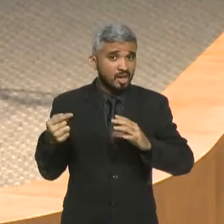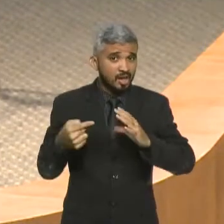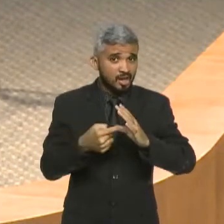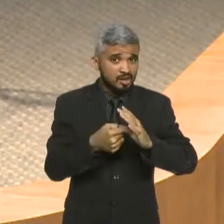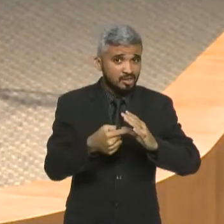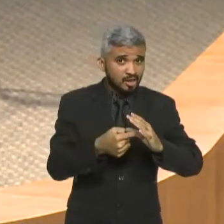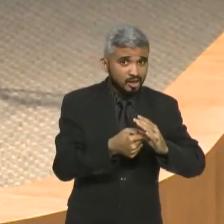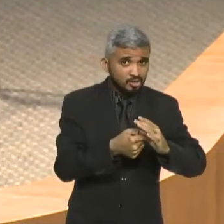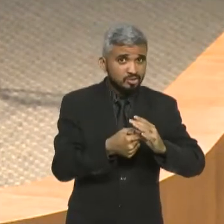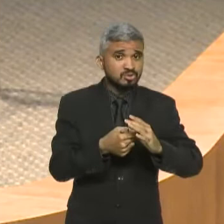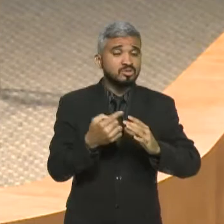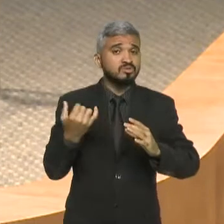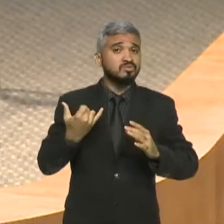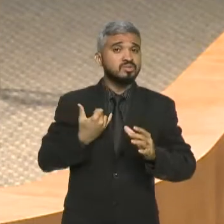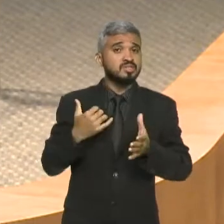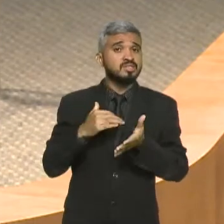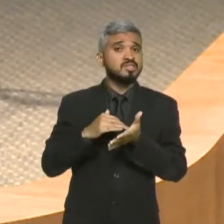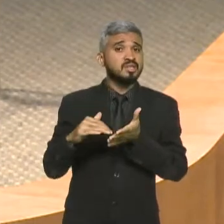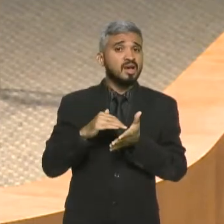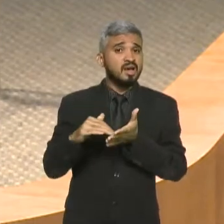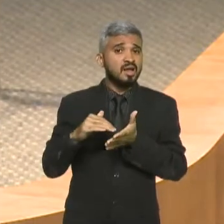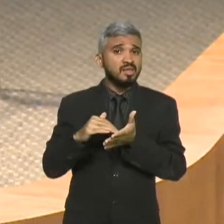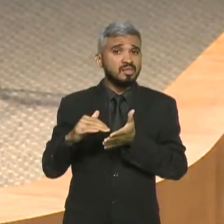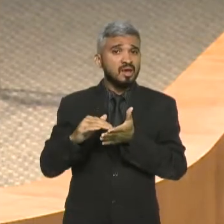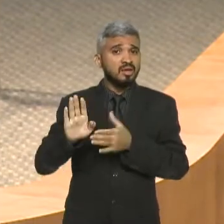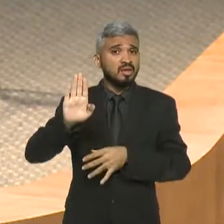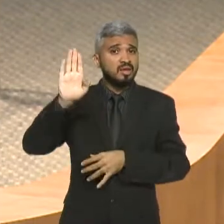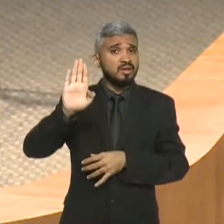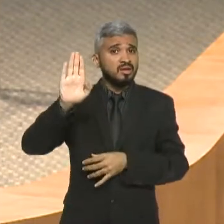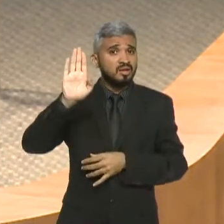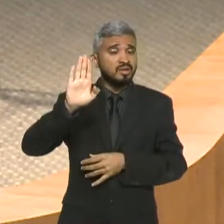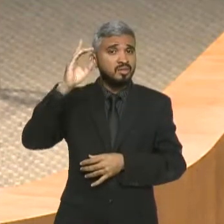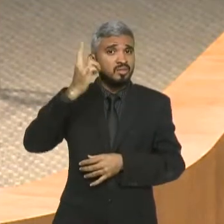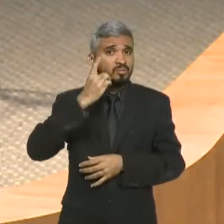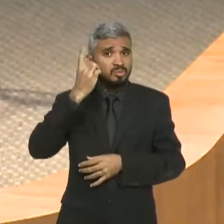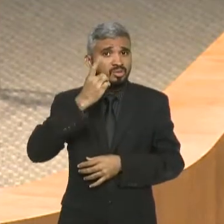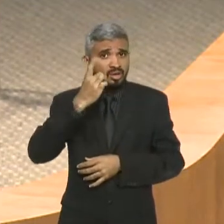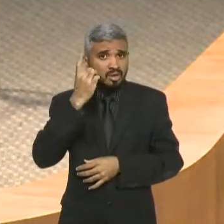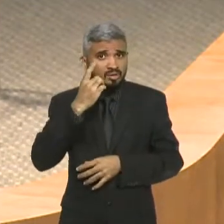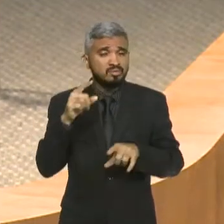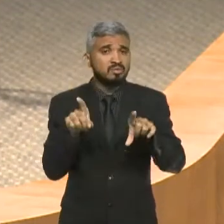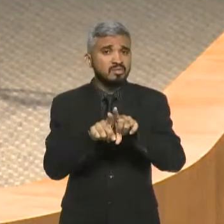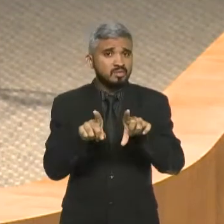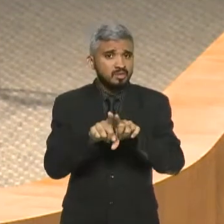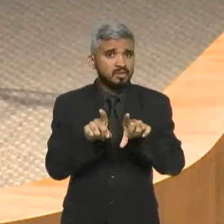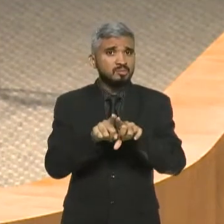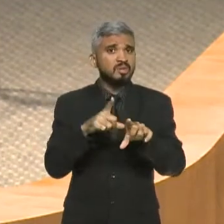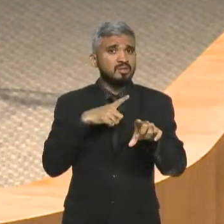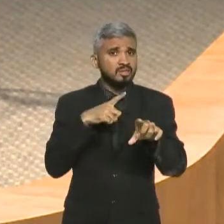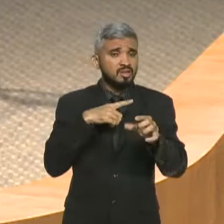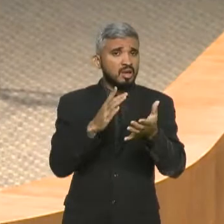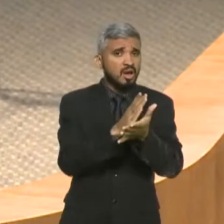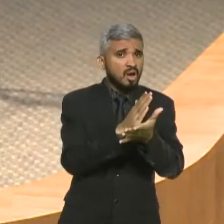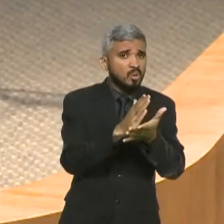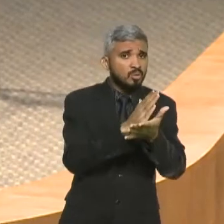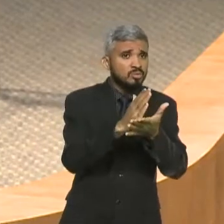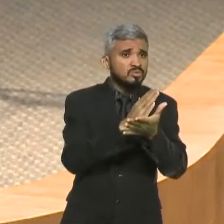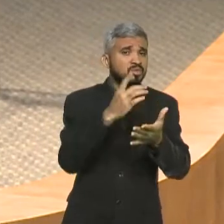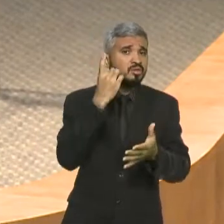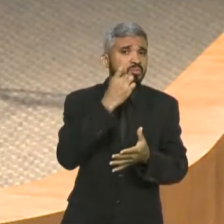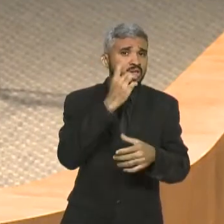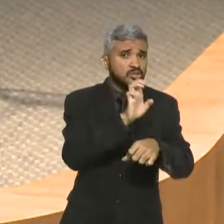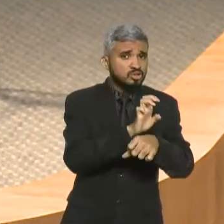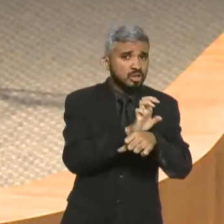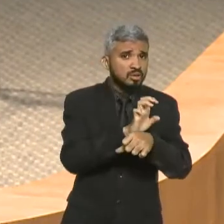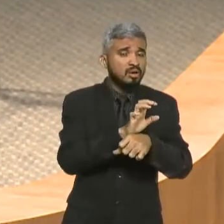deputado e que tenha também deputado que é candidato a deputado federal. Estou investigando. Vou mandar tudo